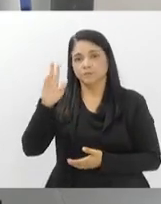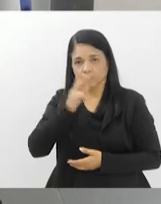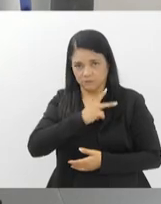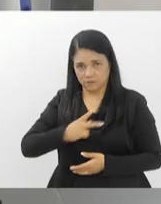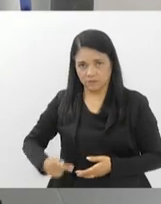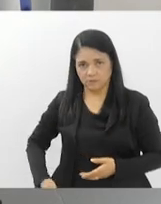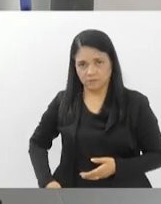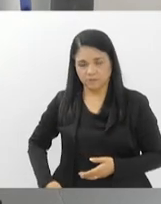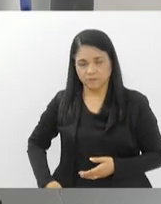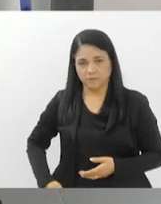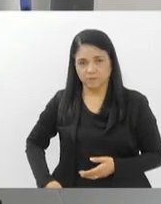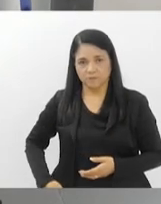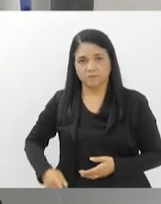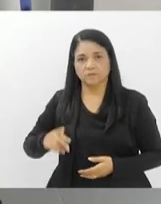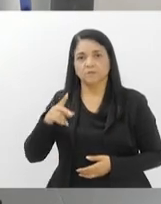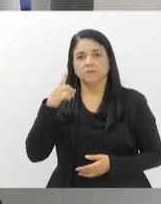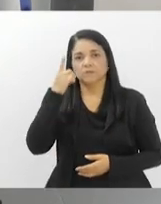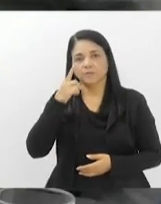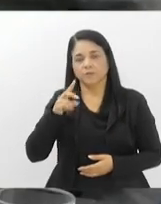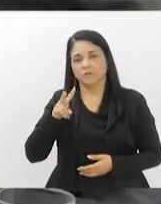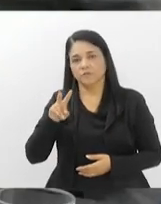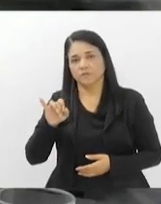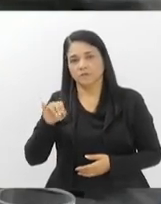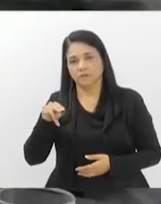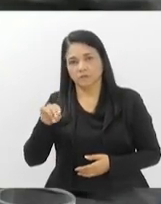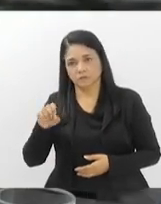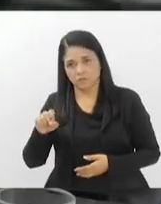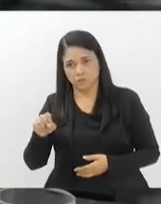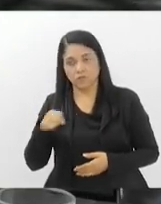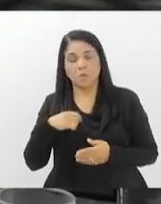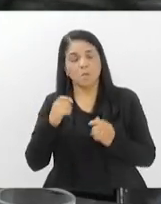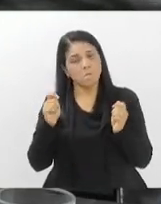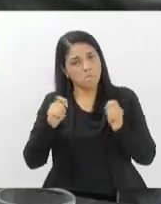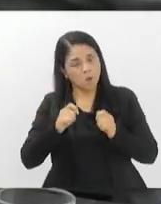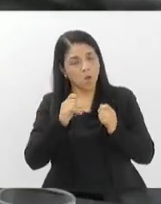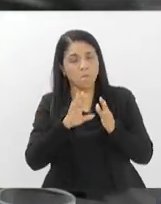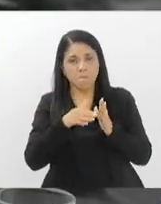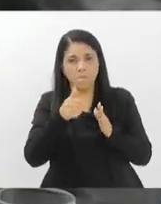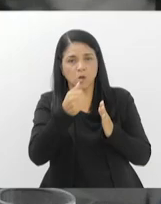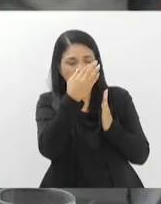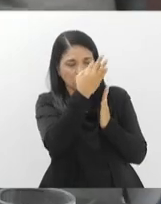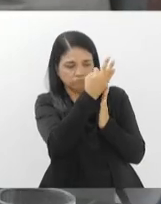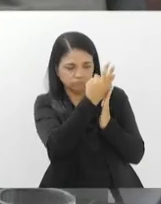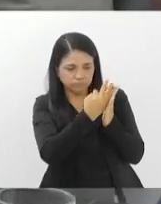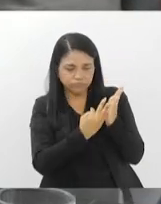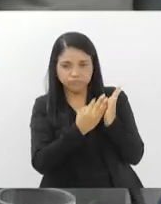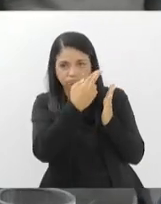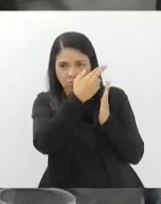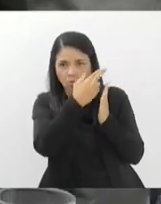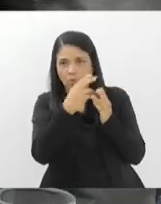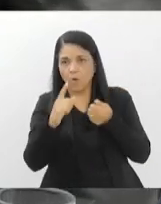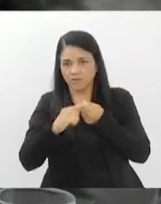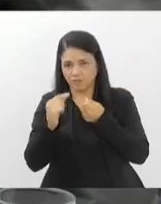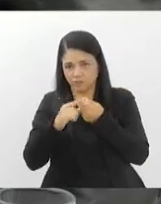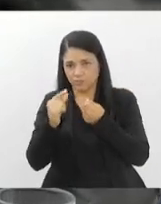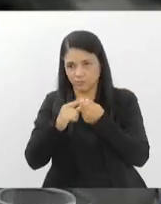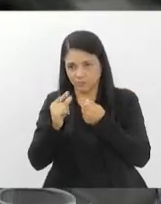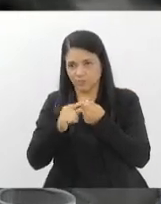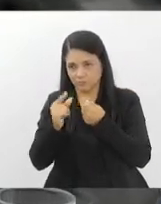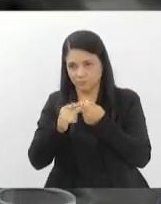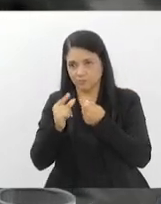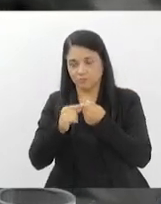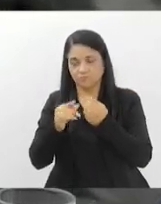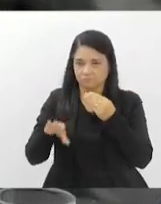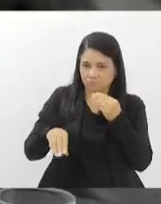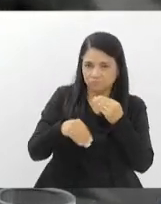Efetividade. Deputado Cozolino. Eu acho que aqui nós podemos melhorar a redação do artigo 4º, fazer uma emenda para modificar